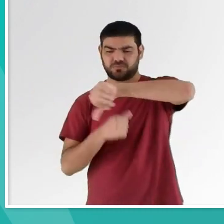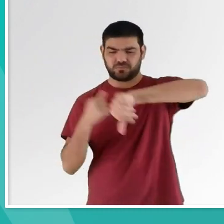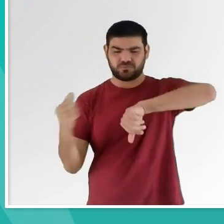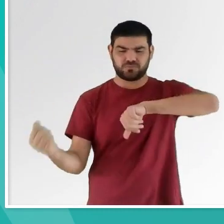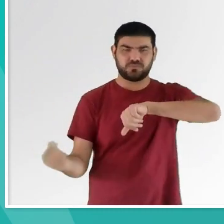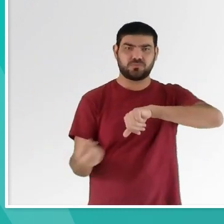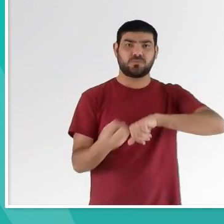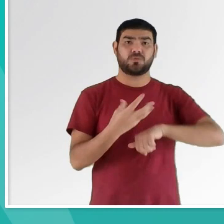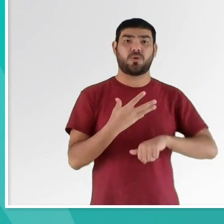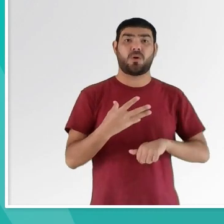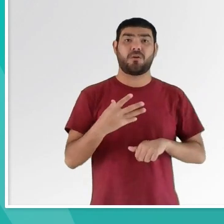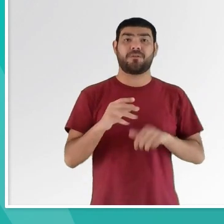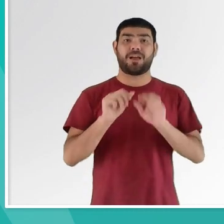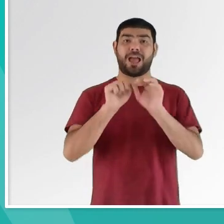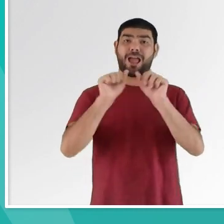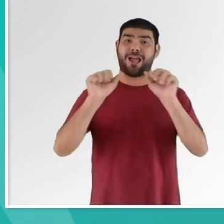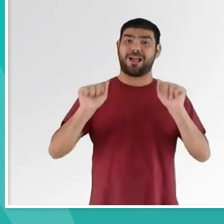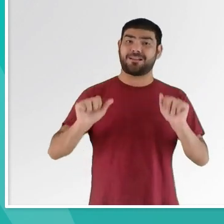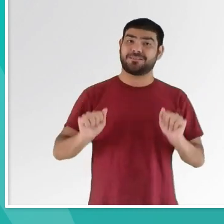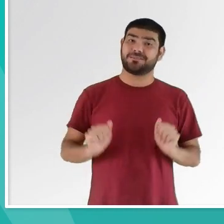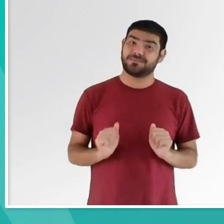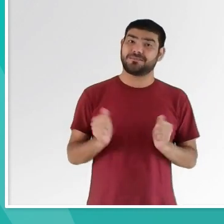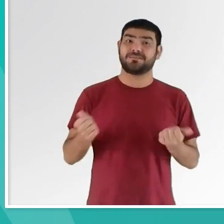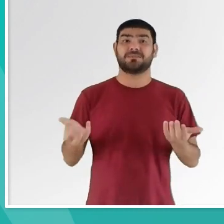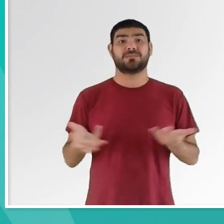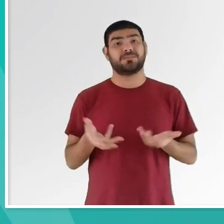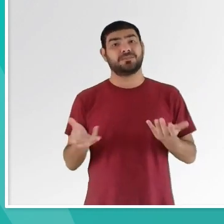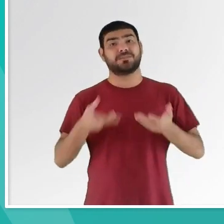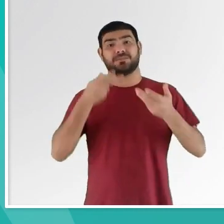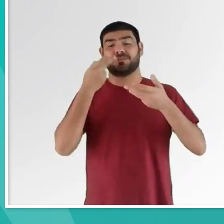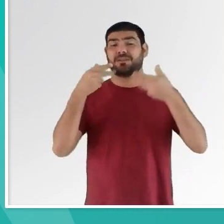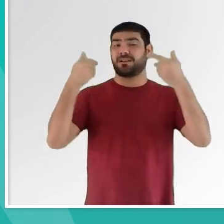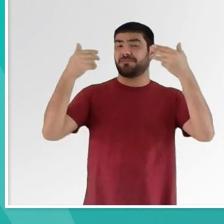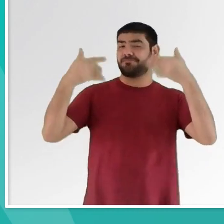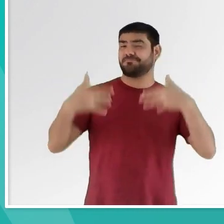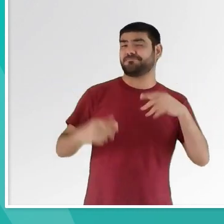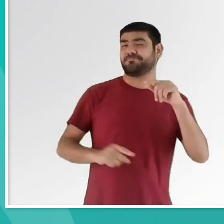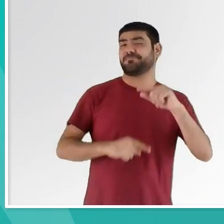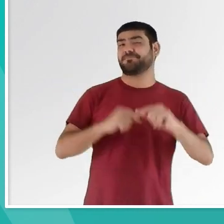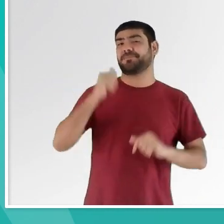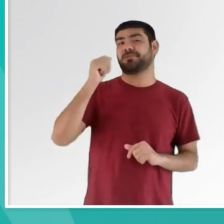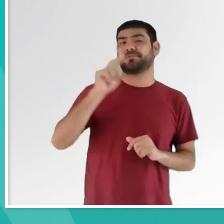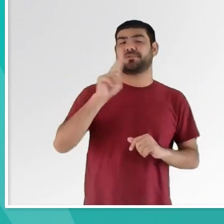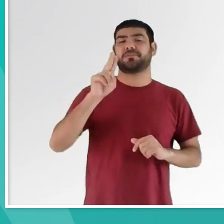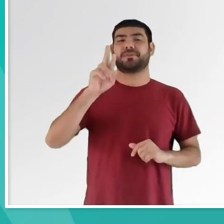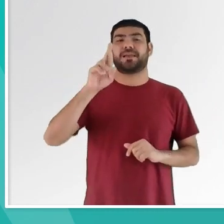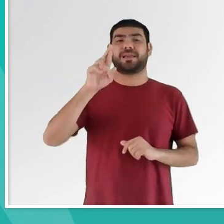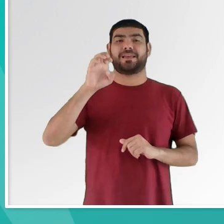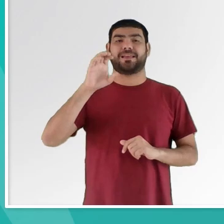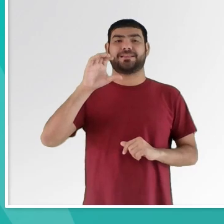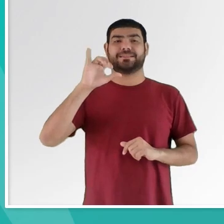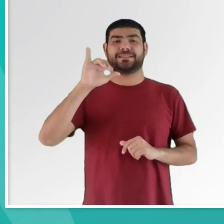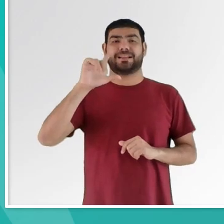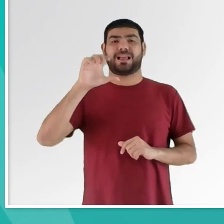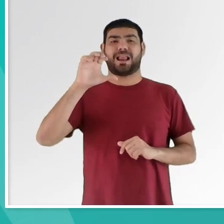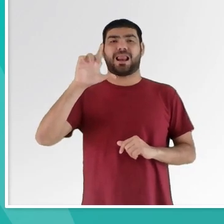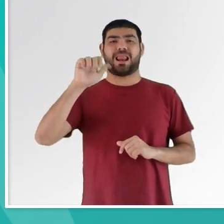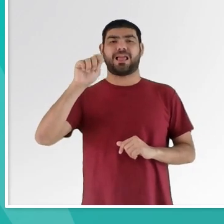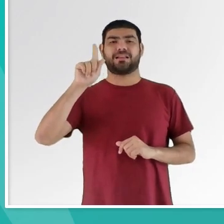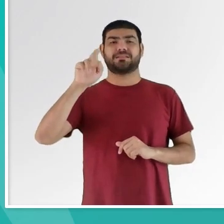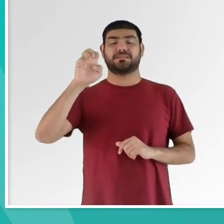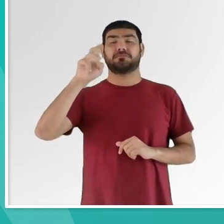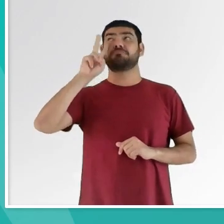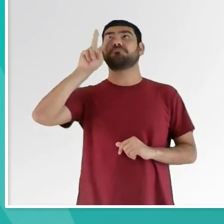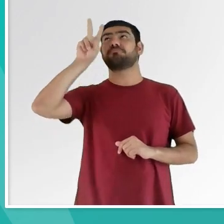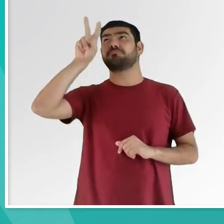obras de arte. E nós vamos falar sobre a reciclagem primeiramente. Vamos ver? Então, a reciclagem. Reciclagem.